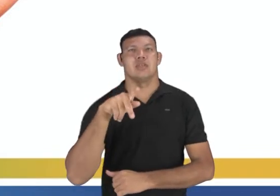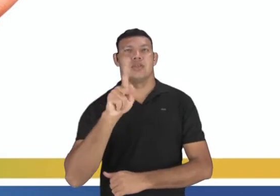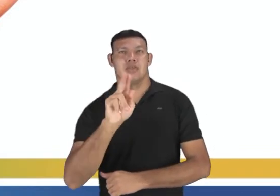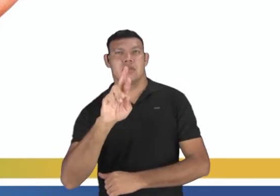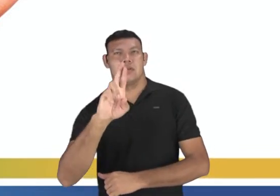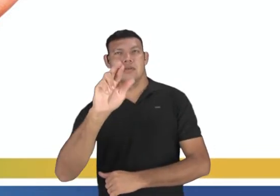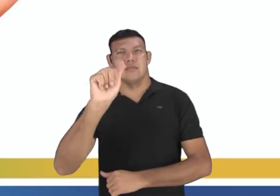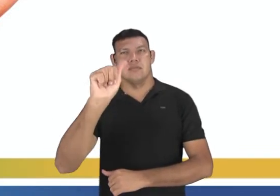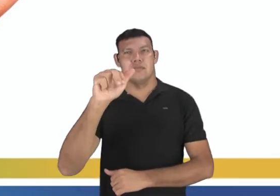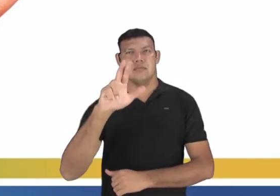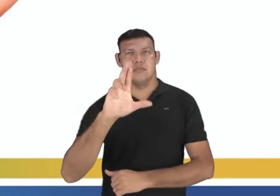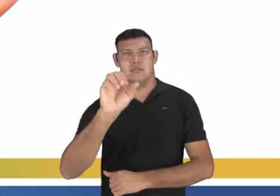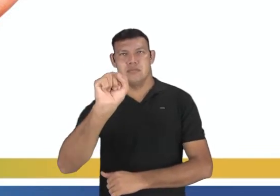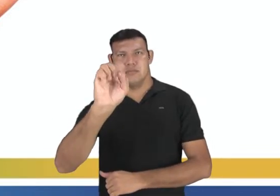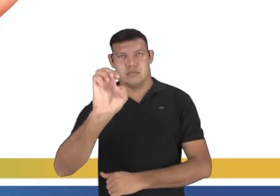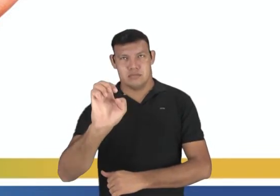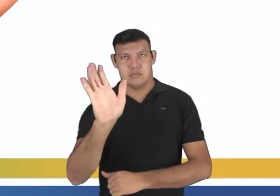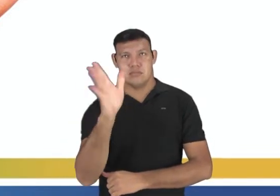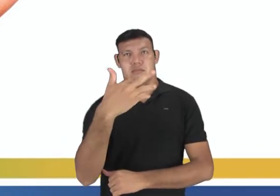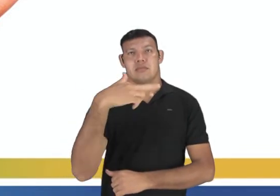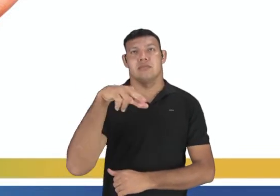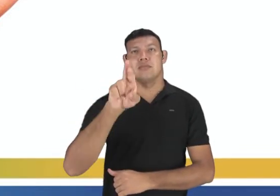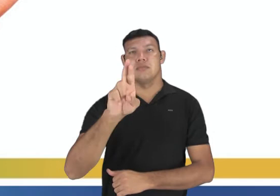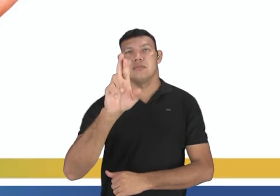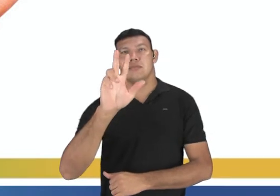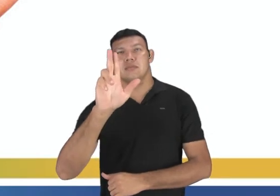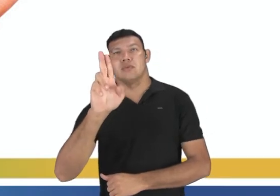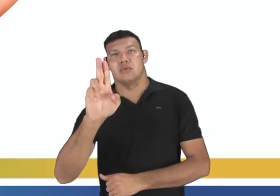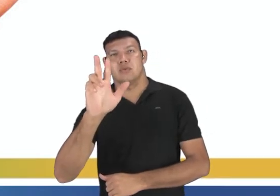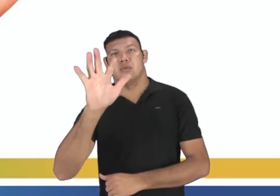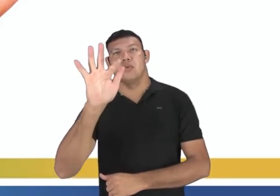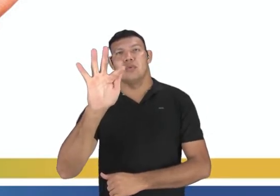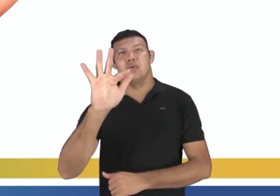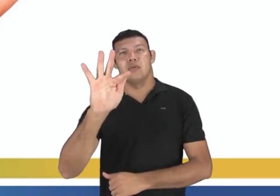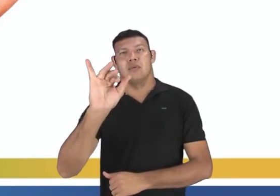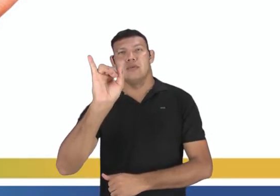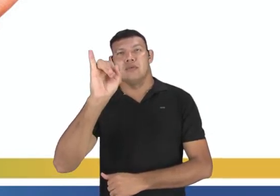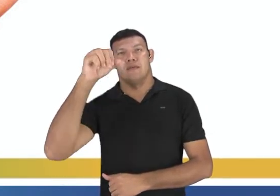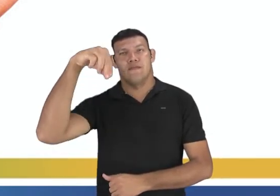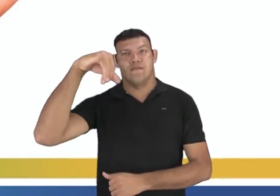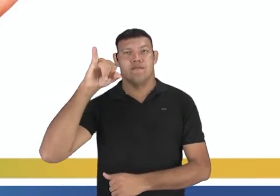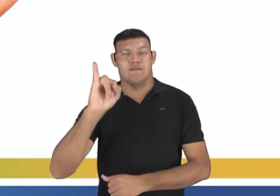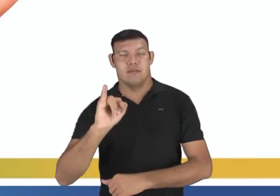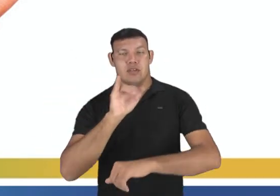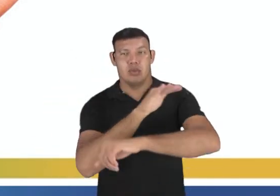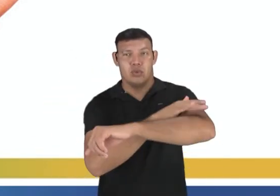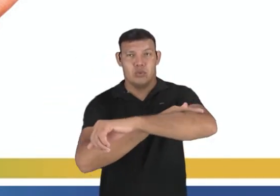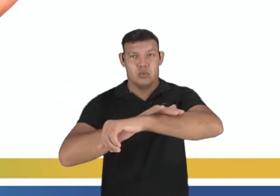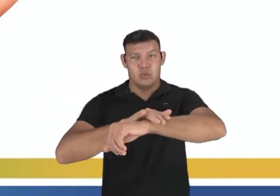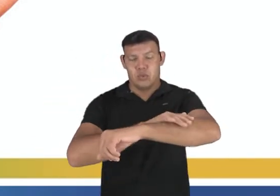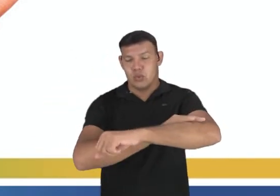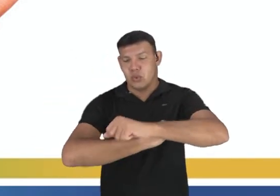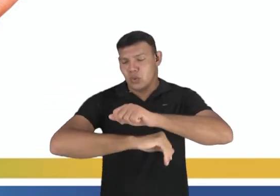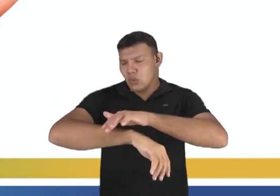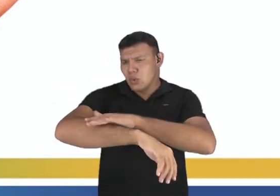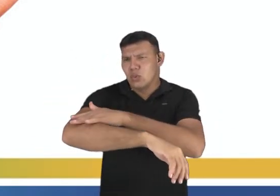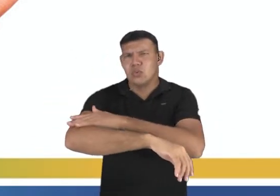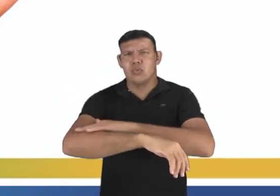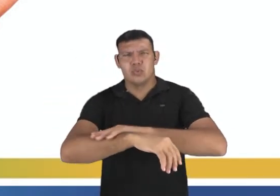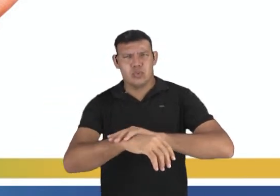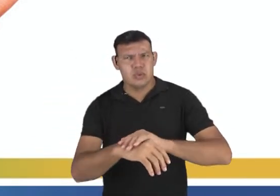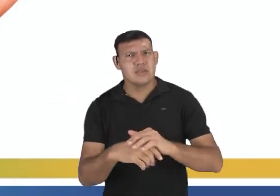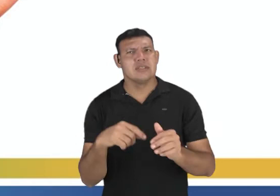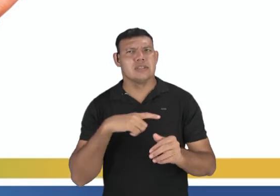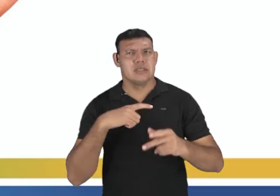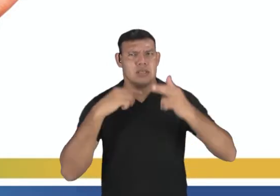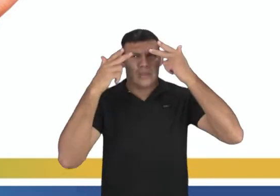é responsável pelo tato superficial, né? Além disso, ela possui receptores de pressão e também